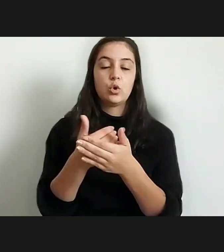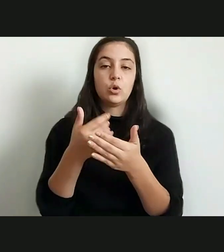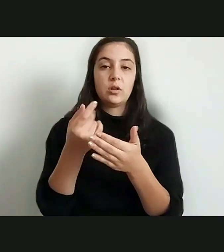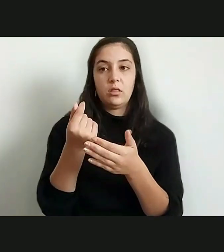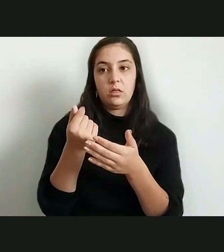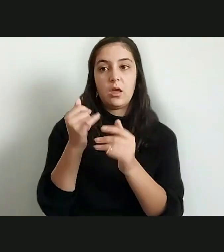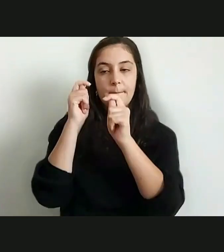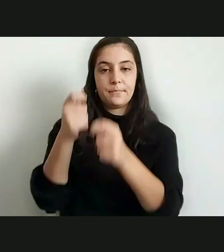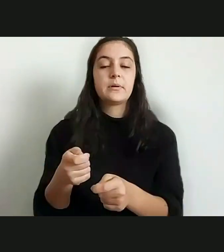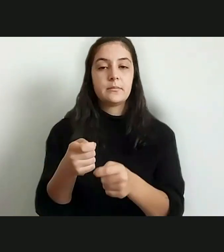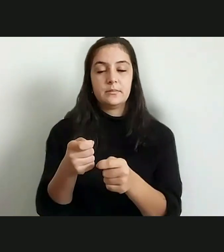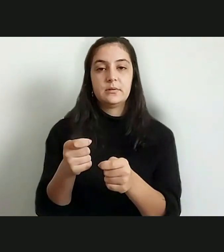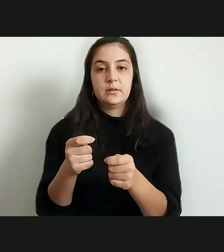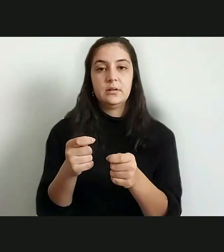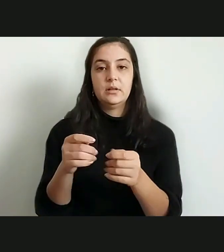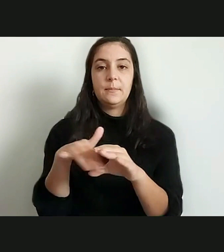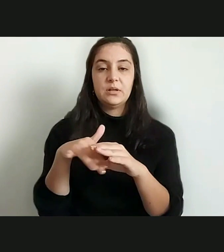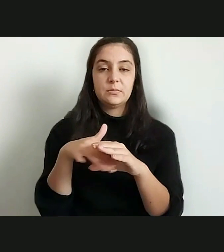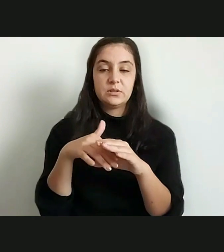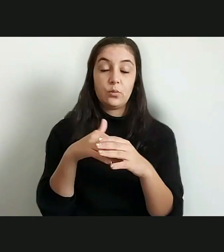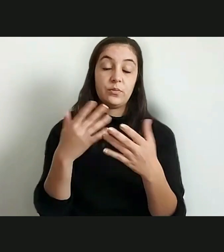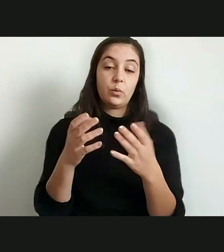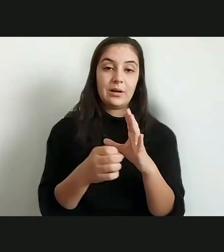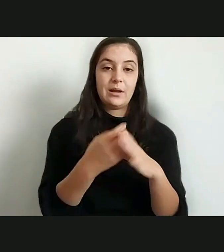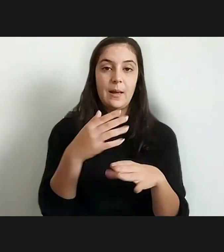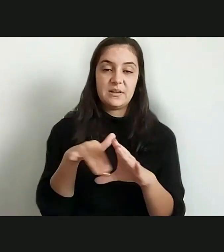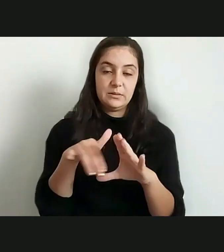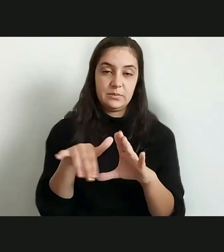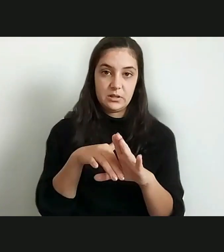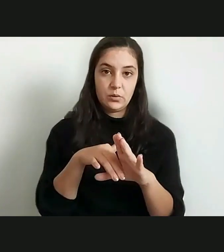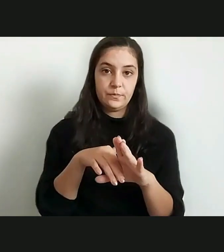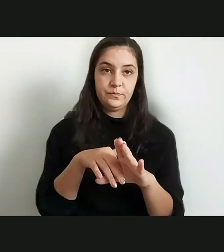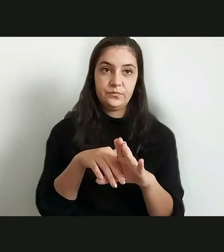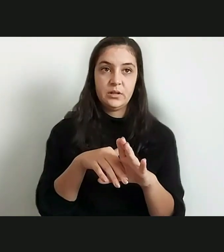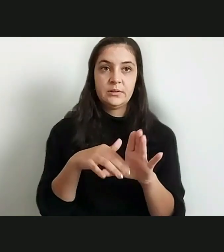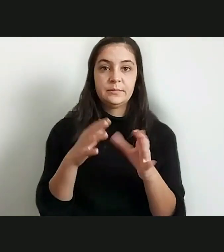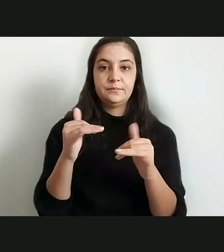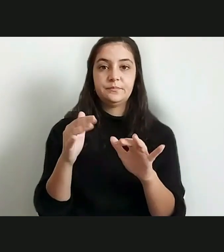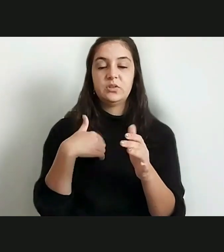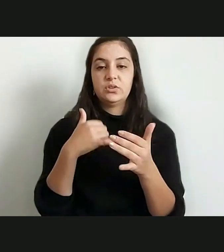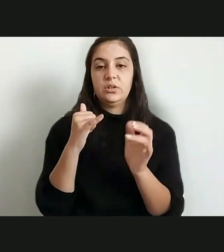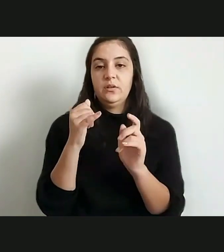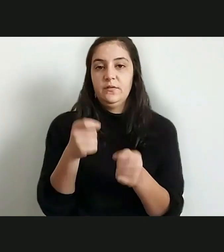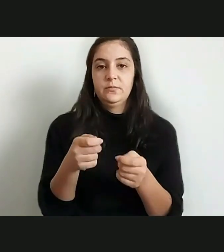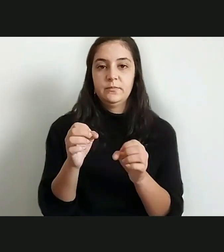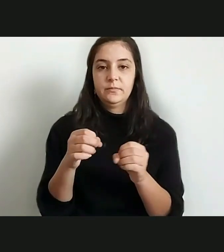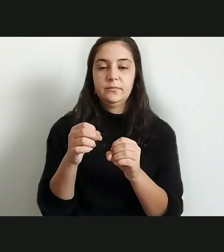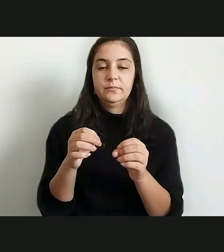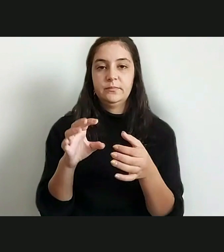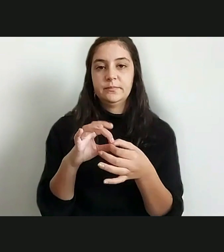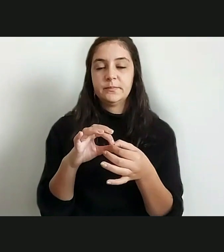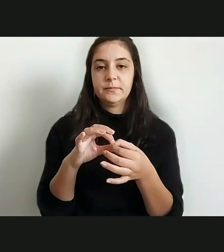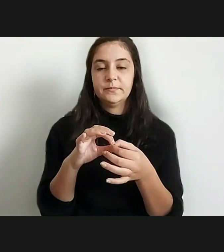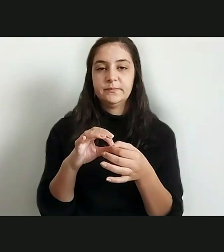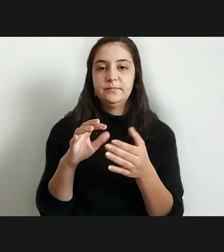da participação. E, portanto, fazer participação sem investir alguns dos recursos, no fundo isto é um investimento na democracia, não